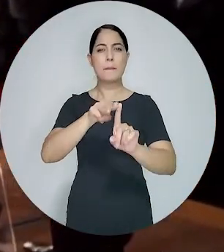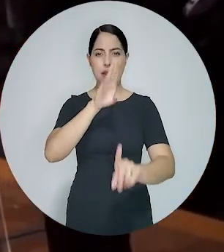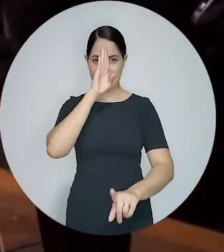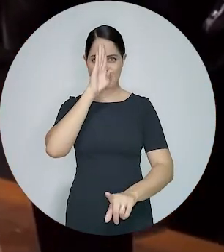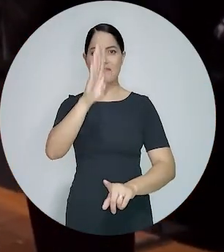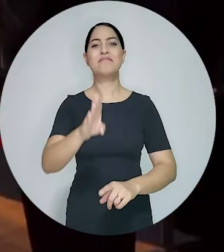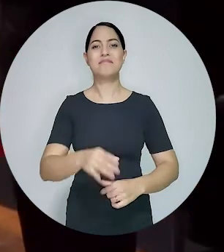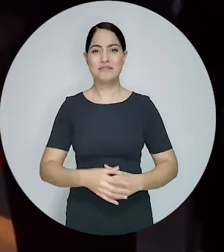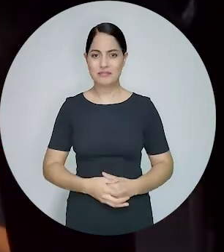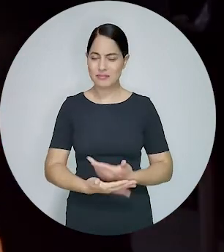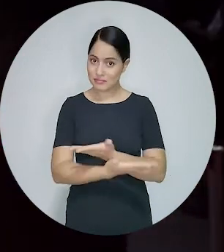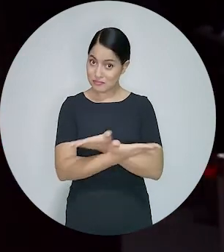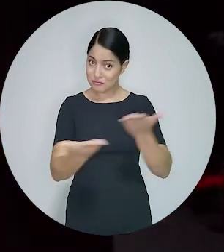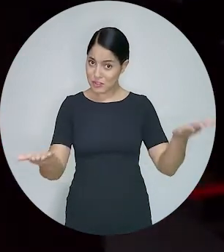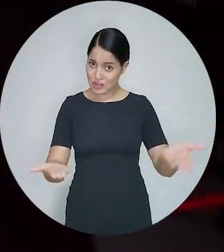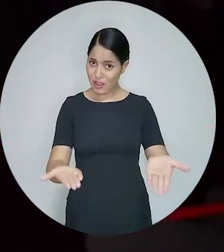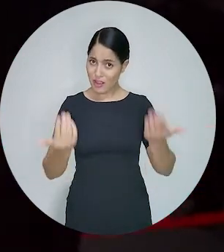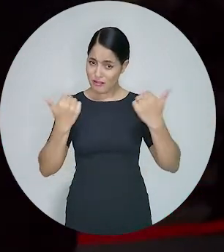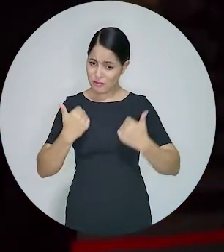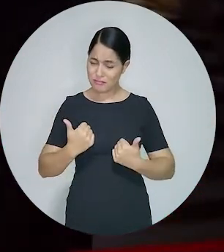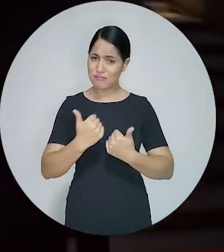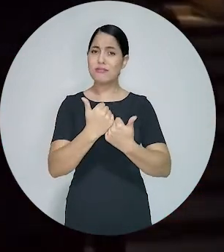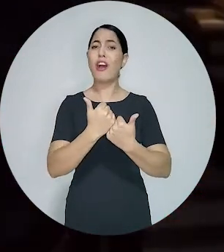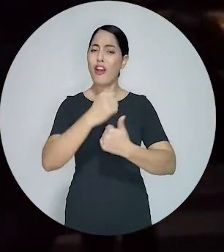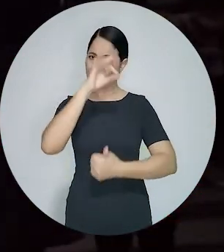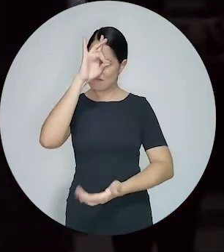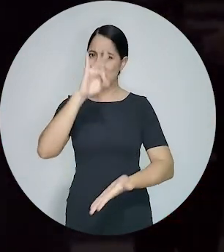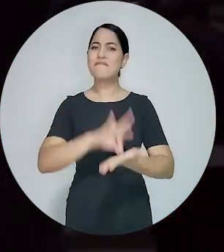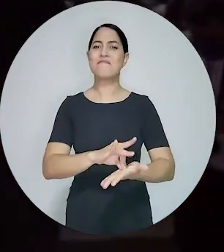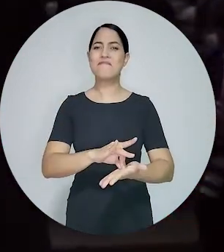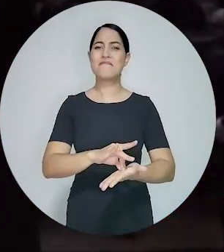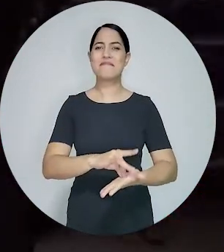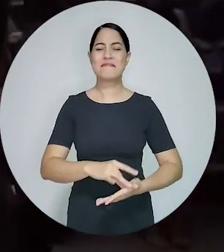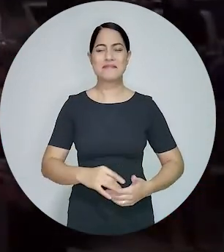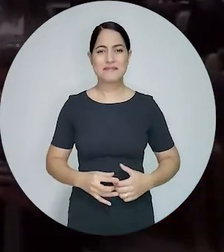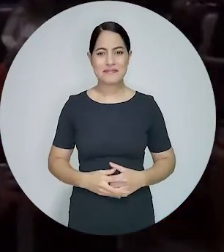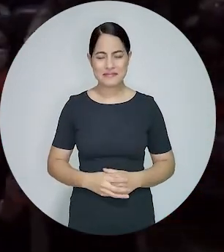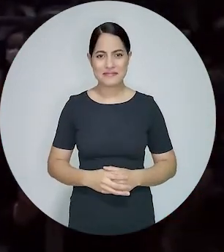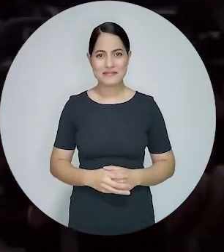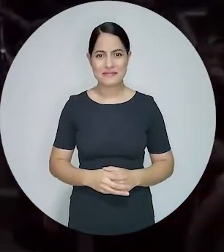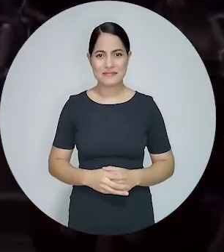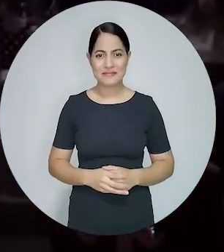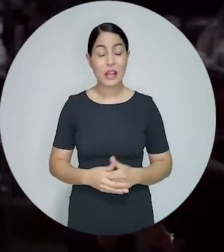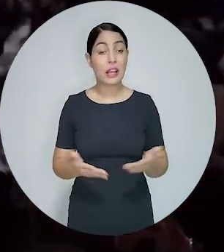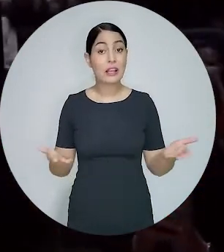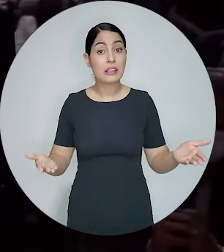meta principal. Contem definitivamente e efetivamente conosco.